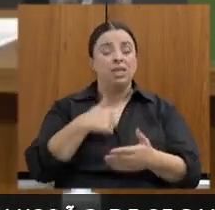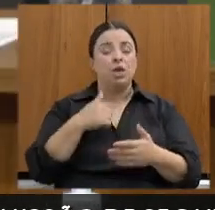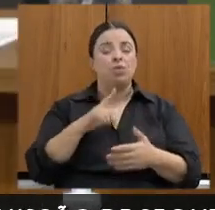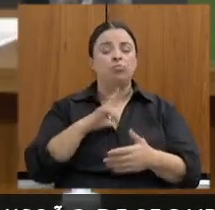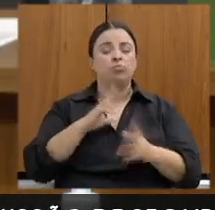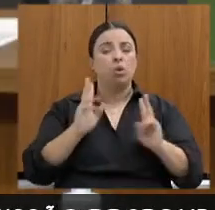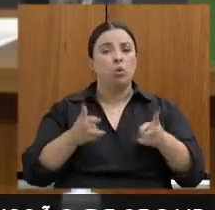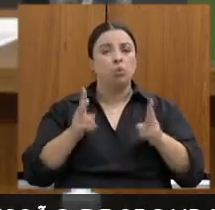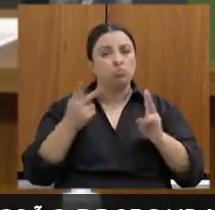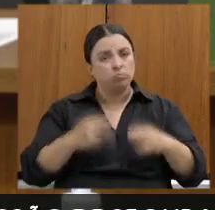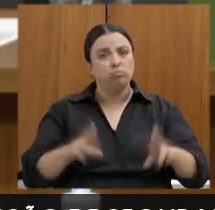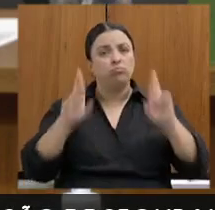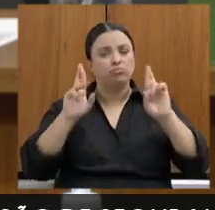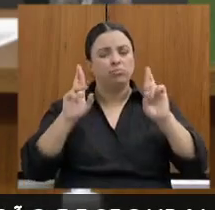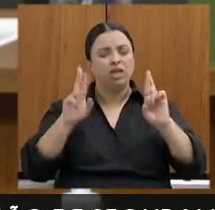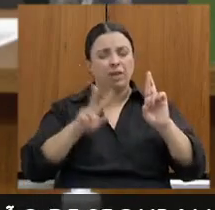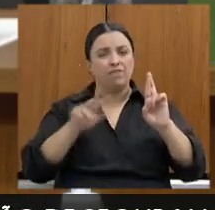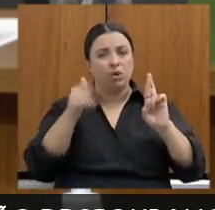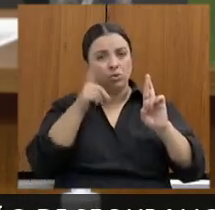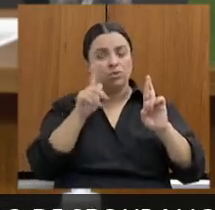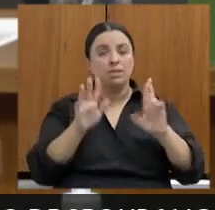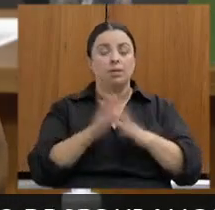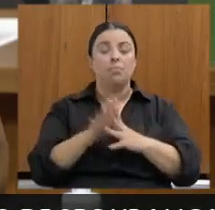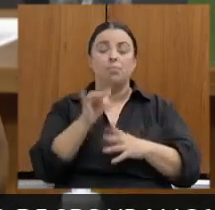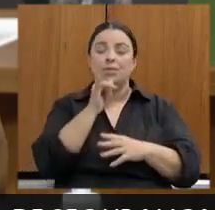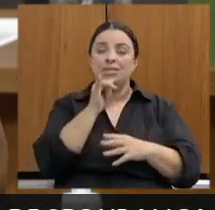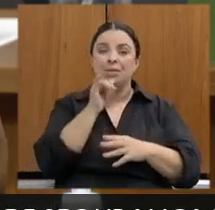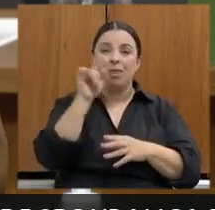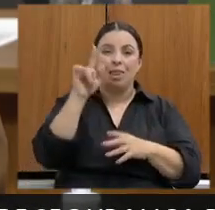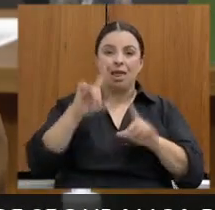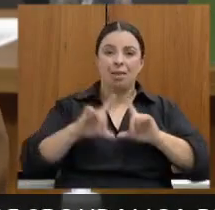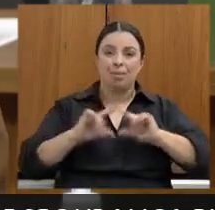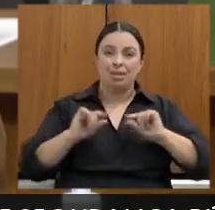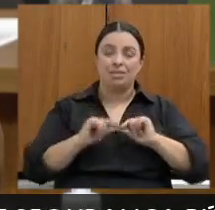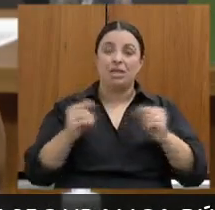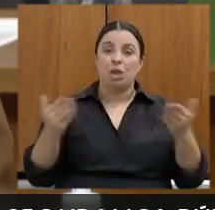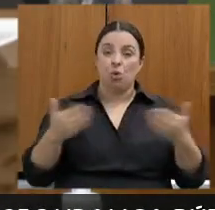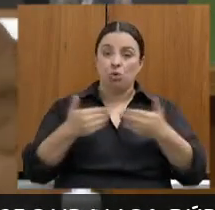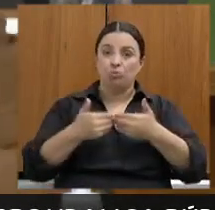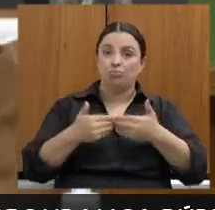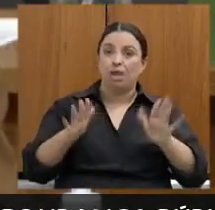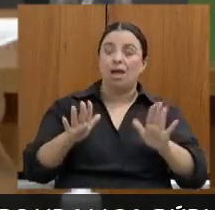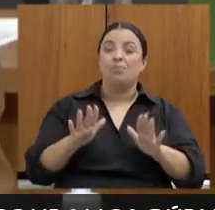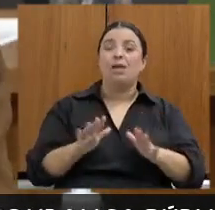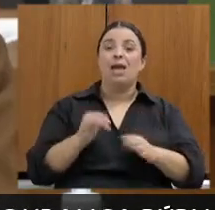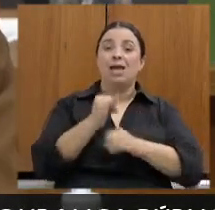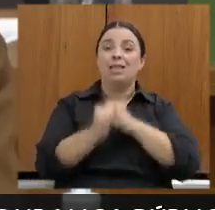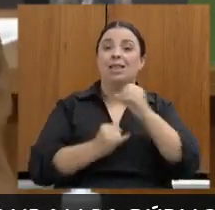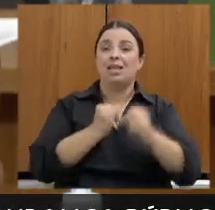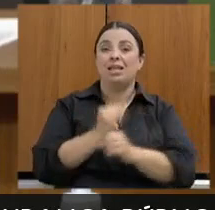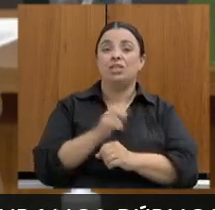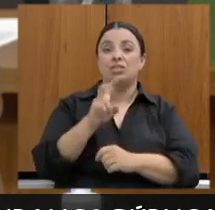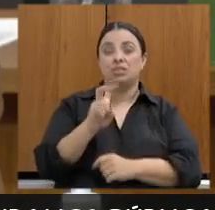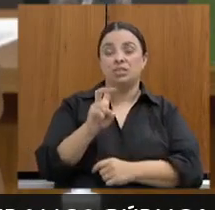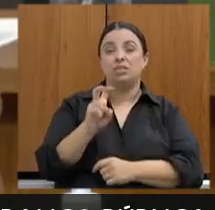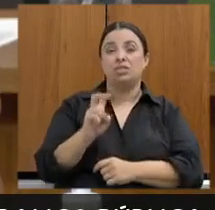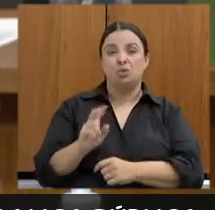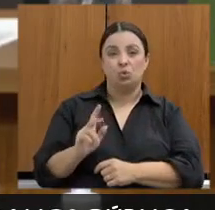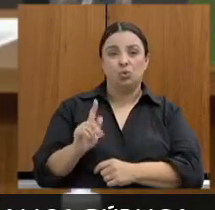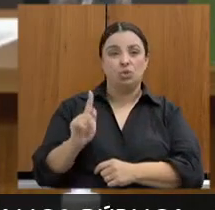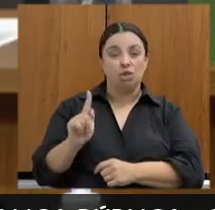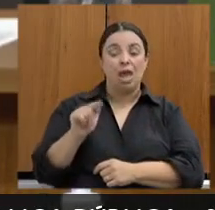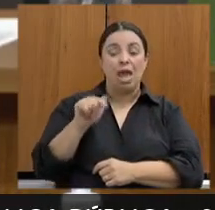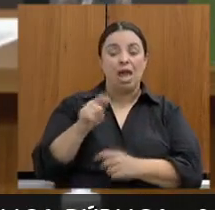começa lá em Brasília a internet 5g a internet 5g ela vai trazer várias